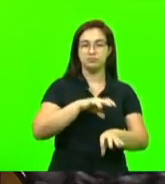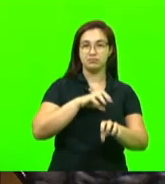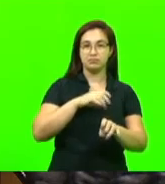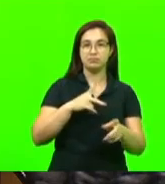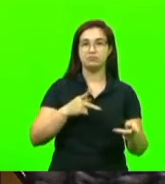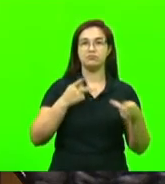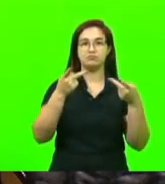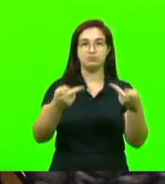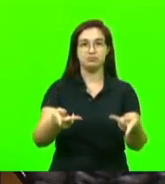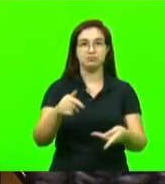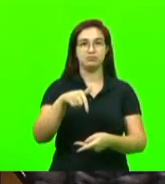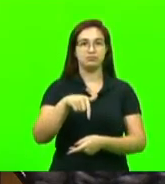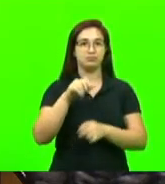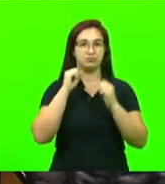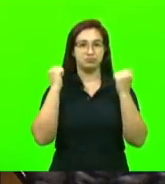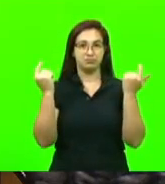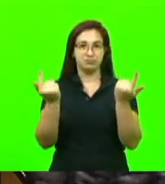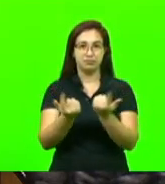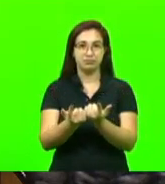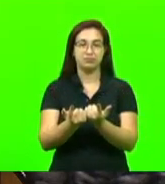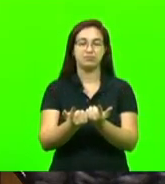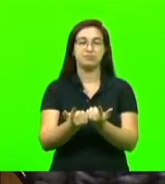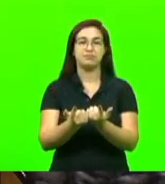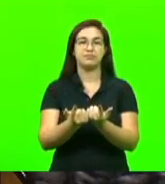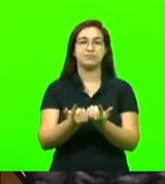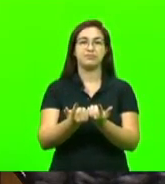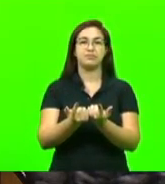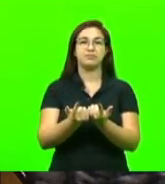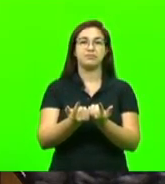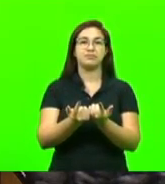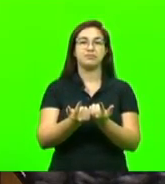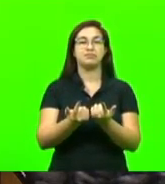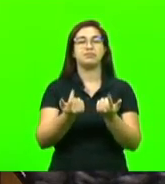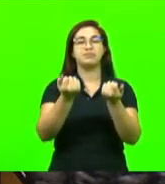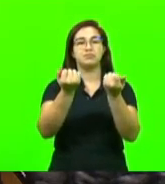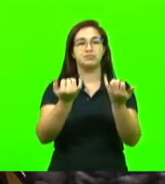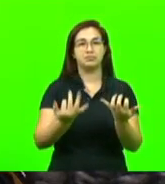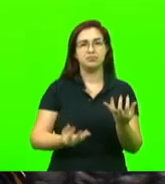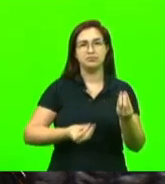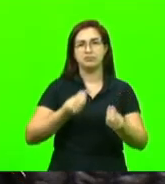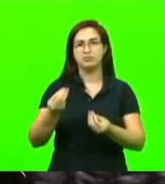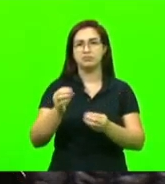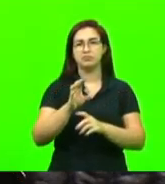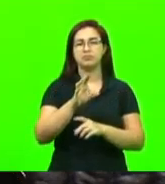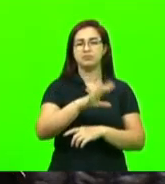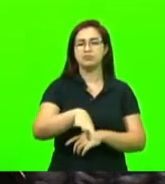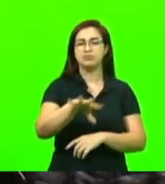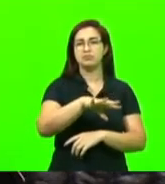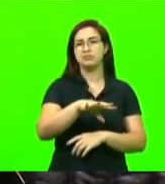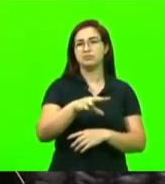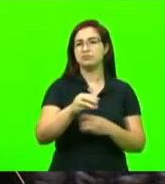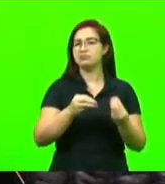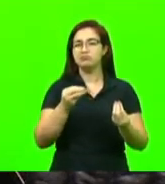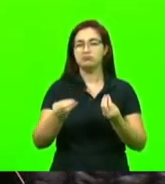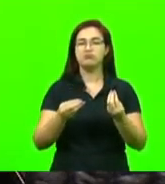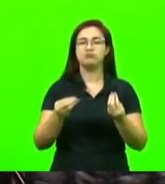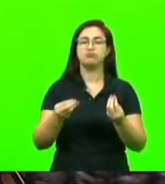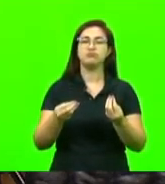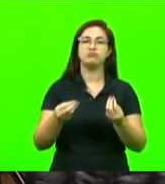Legislativa, trazendo reivindicações da comunidade, também estiveram no meu gabinete agora há pouco. Quero